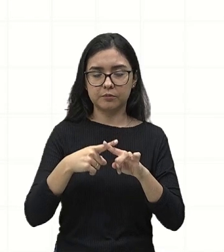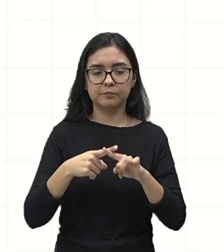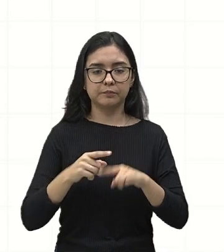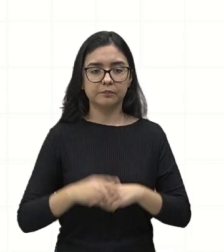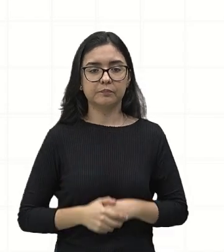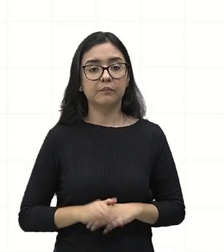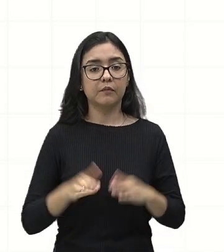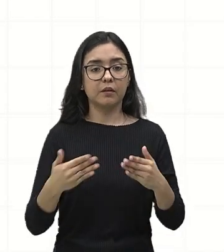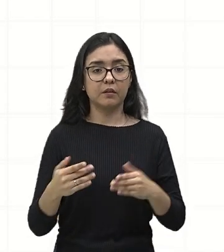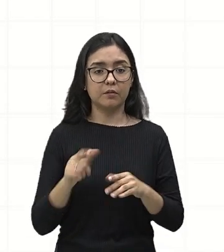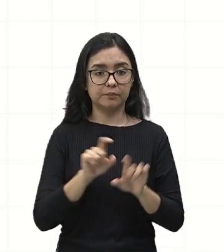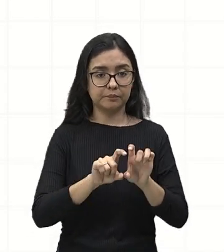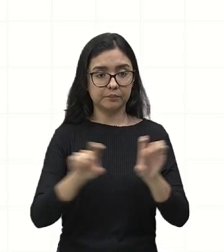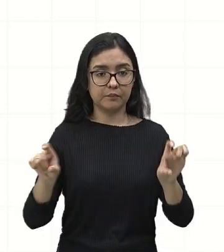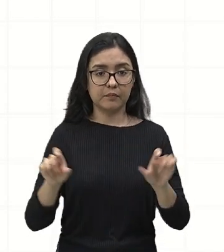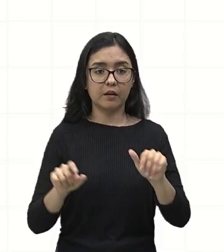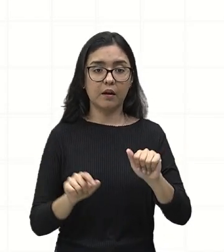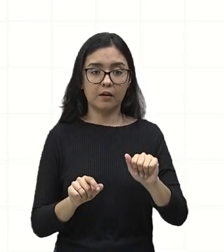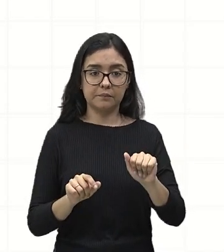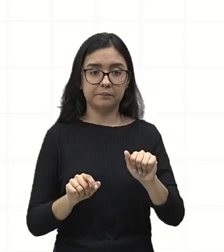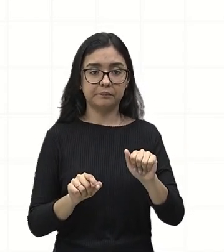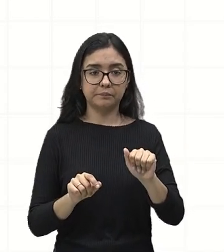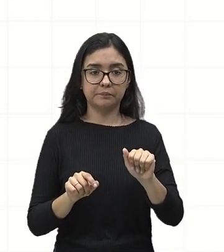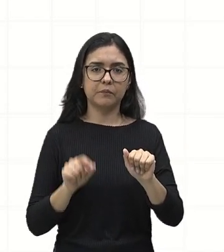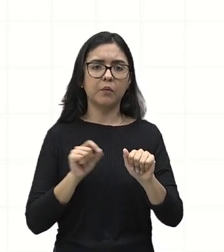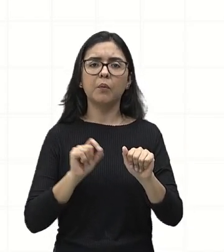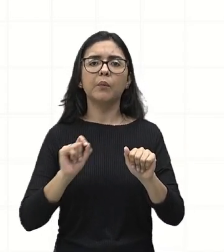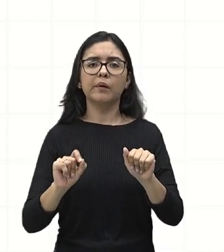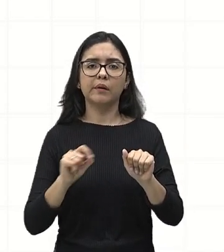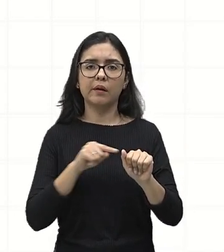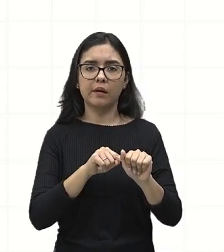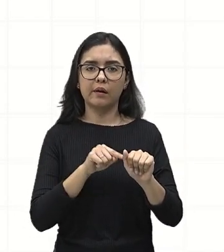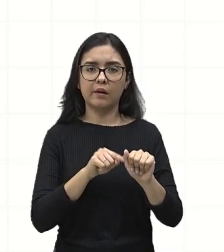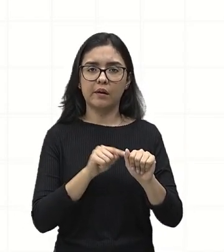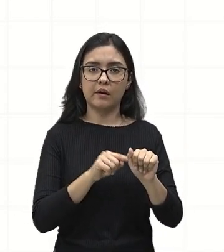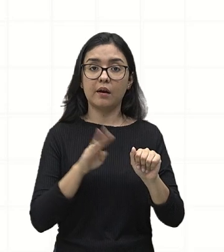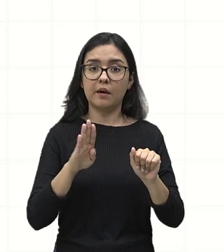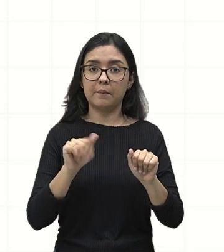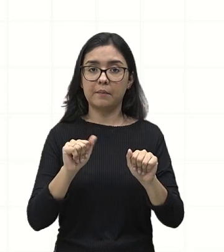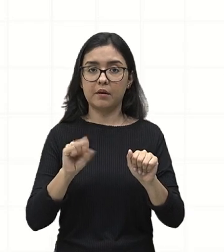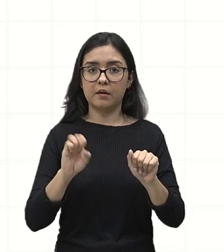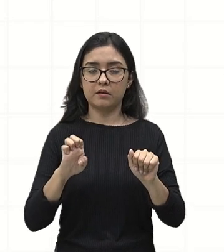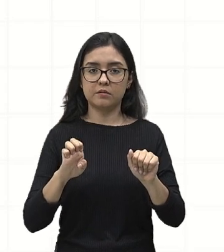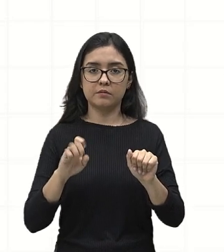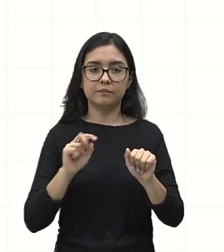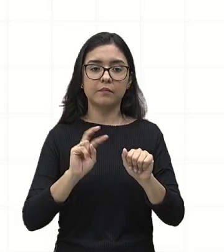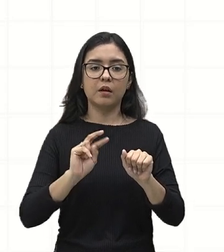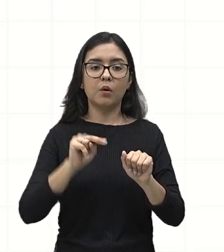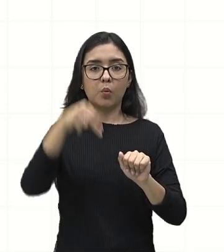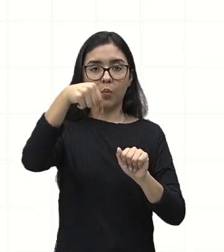é A. O que que é A? É a base. O expoente é o M.